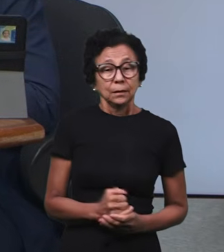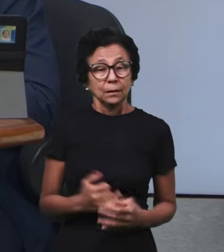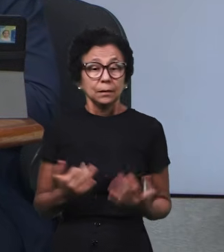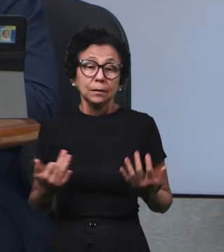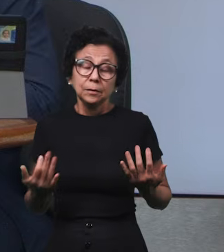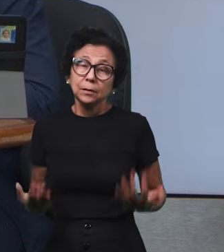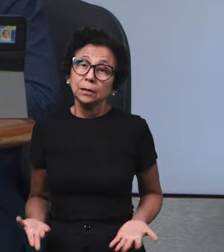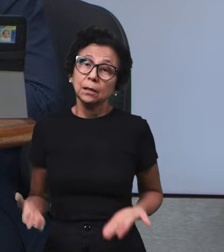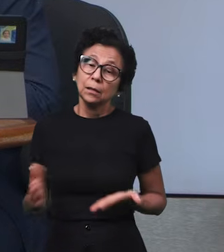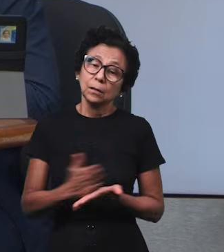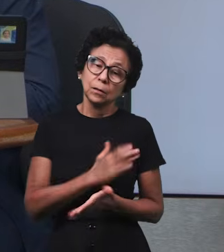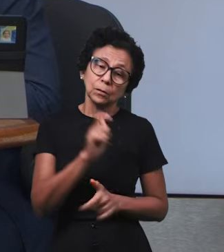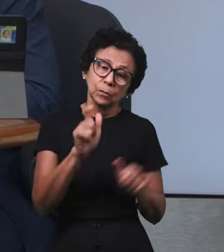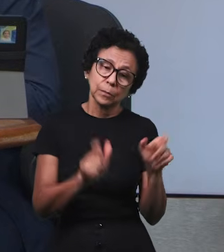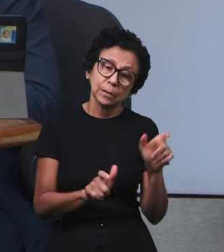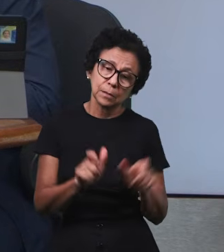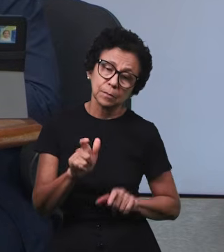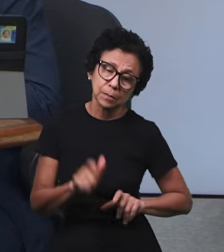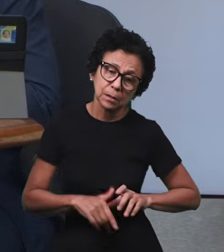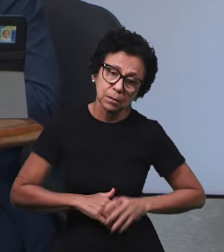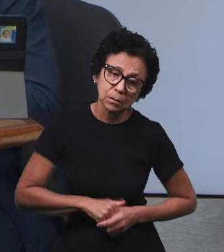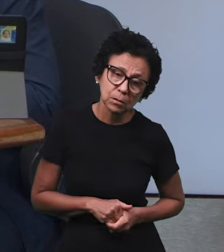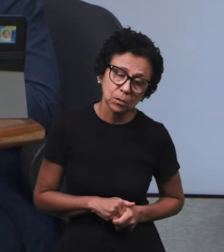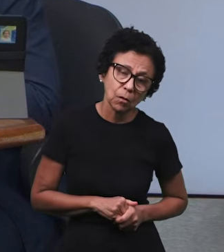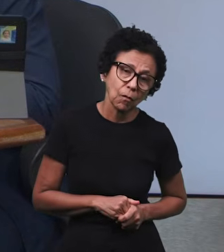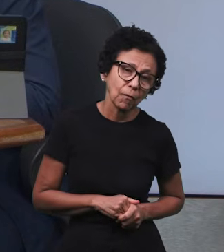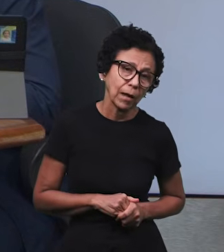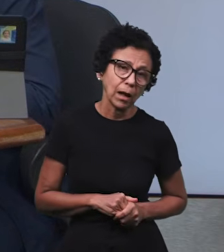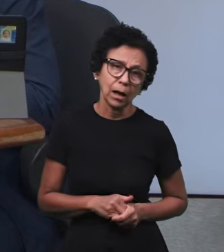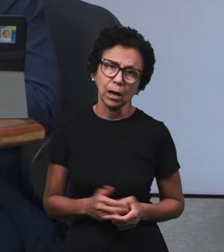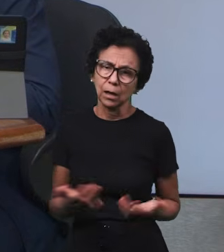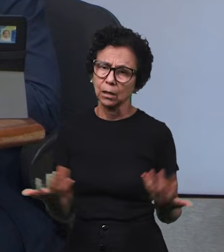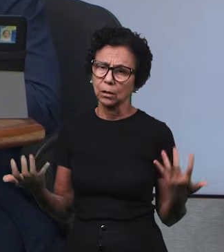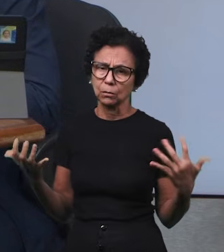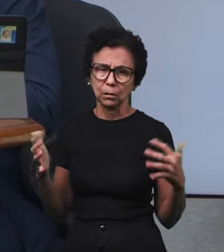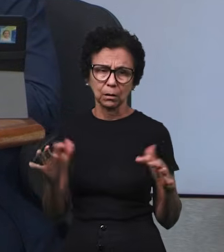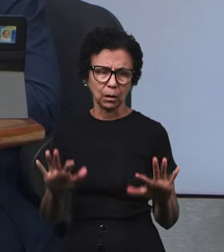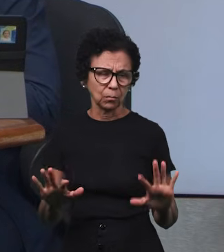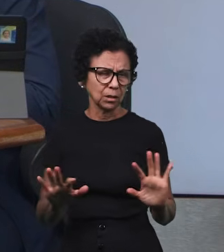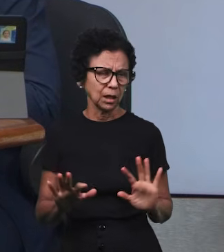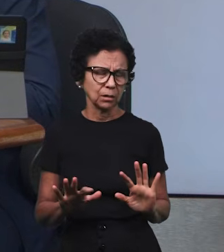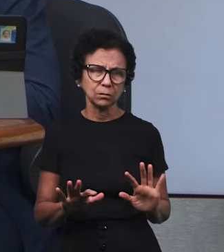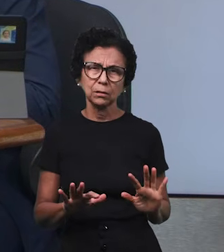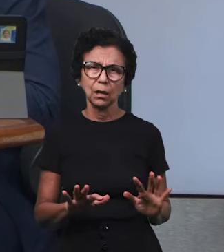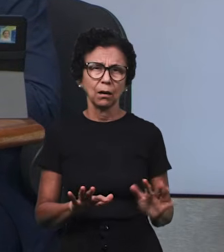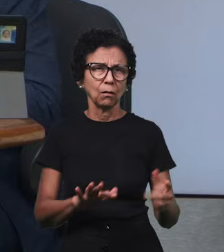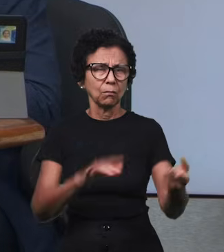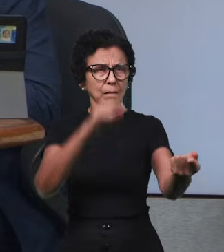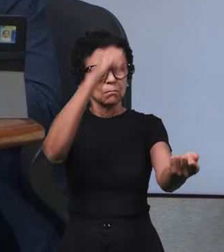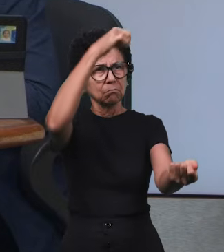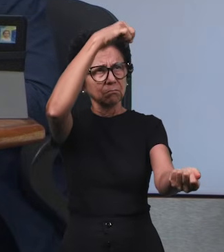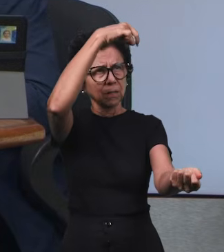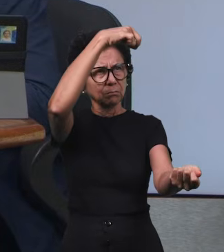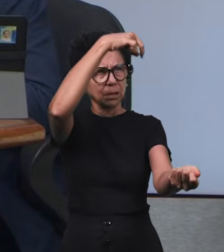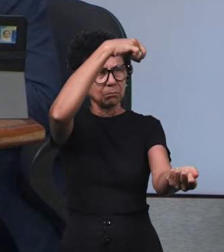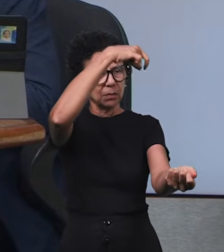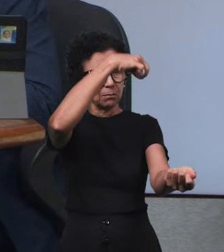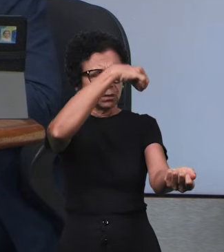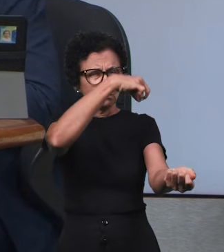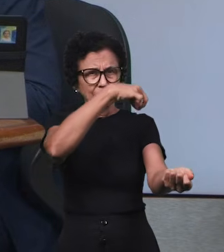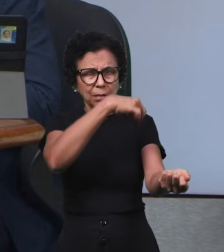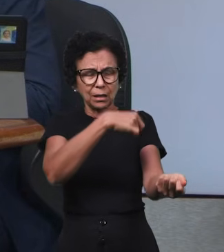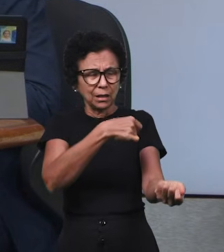vida, e algumas pessoas elas têm convicção de que elas não querem se submeter àqueles métodos de diálise, por